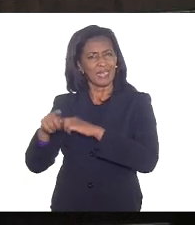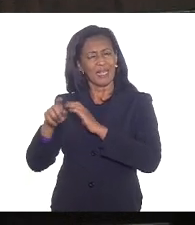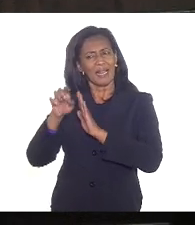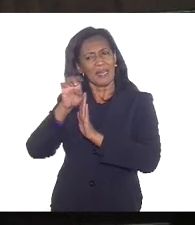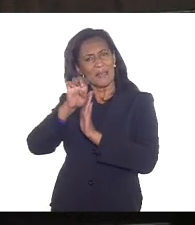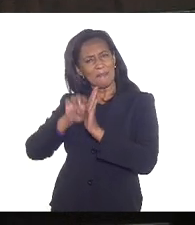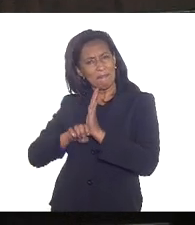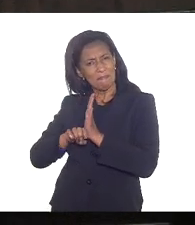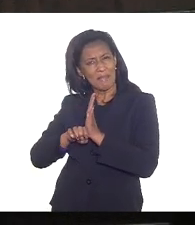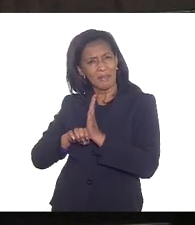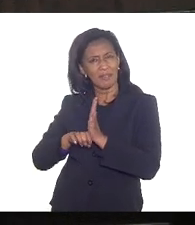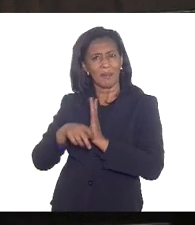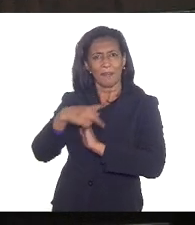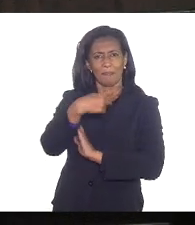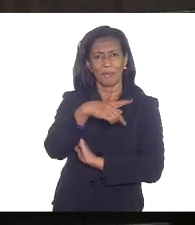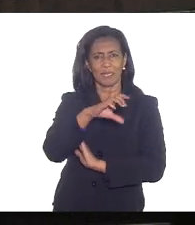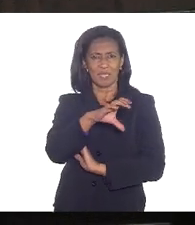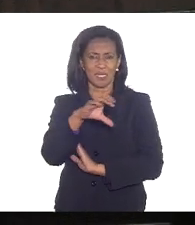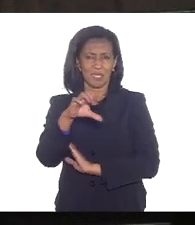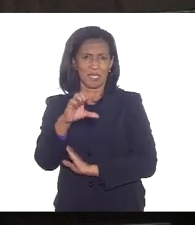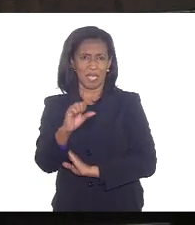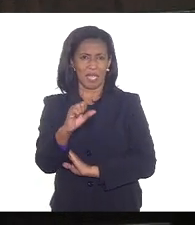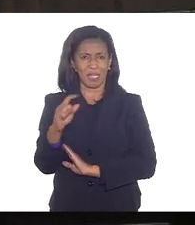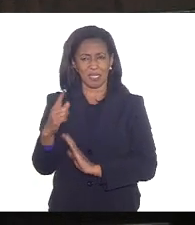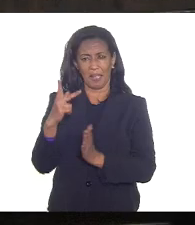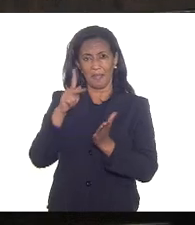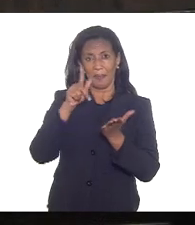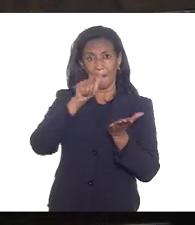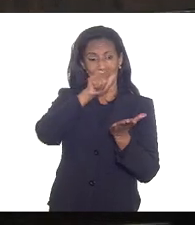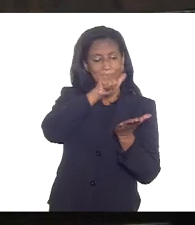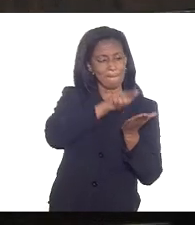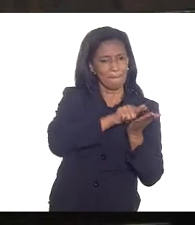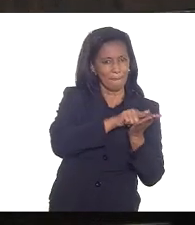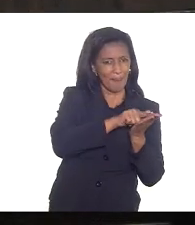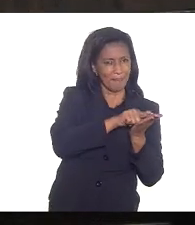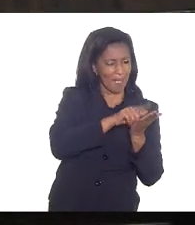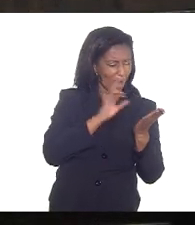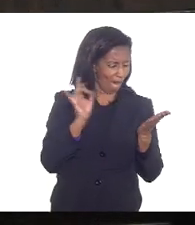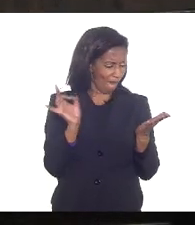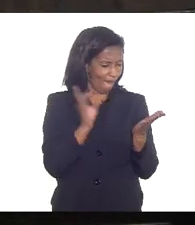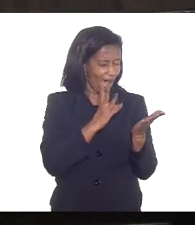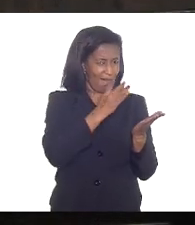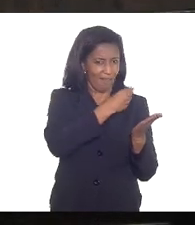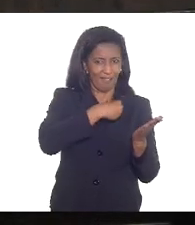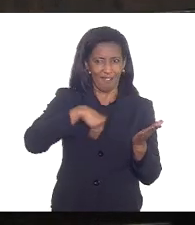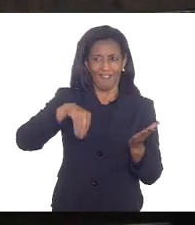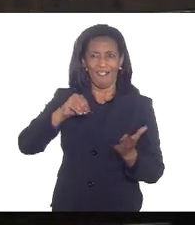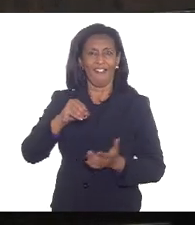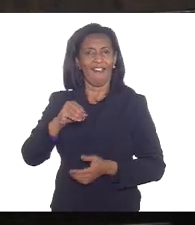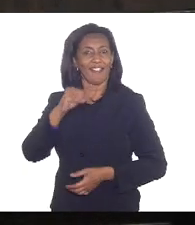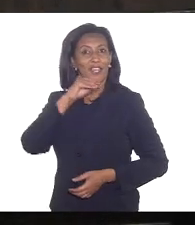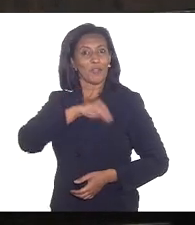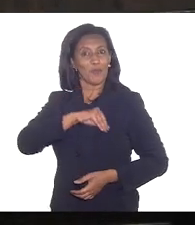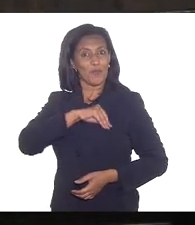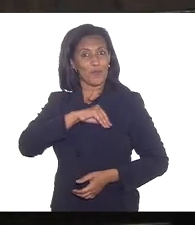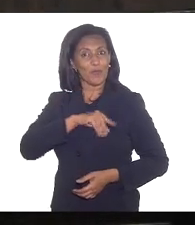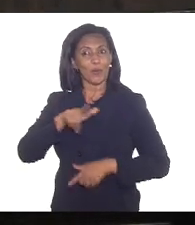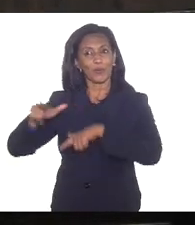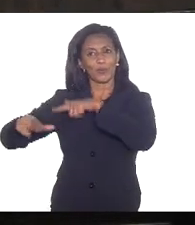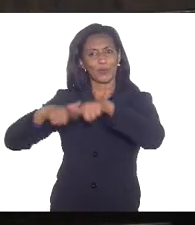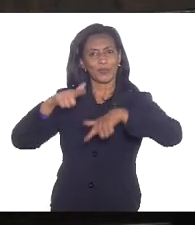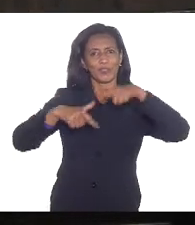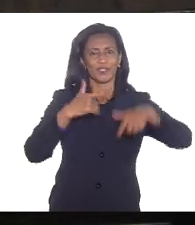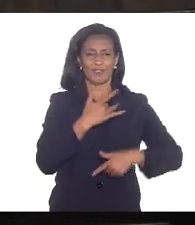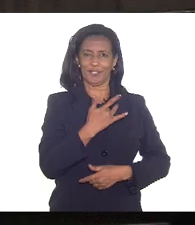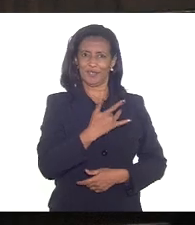emenda o pccs sairia dos papéis e estaria no bolso dos trabalhadores da área